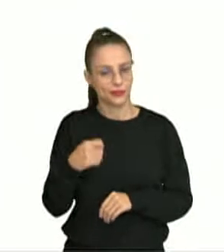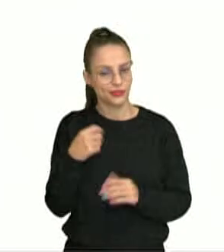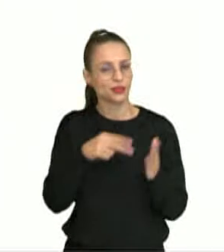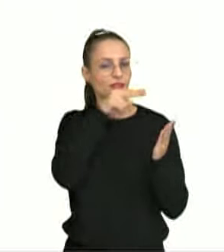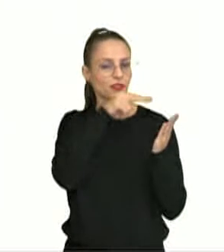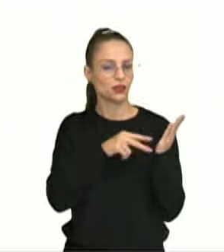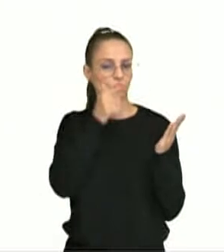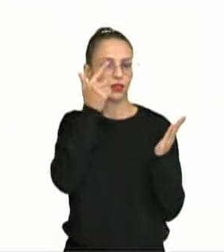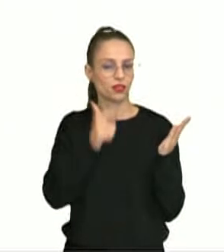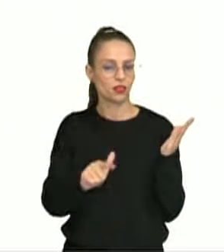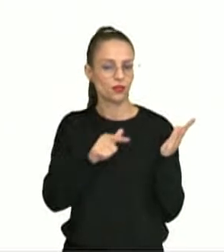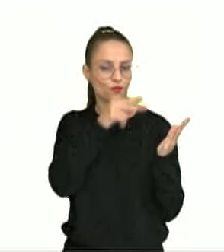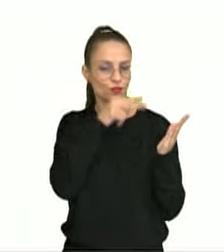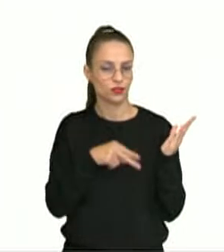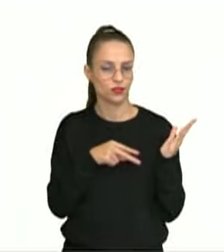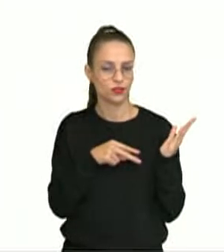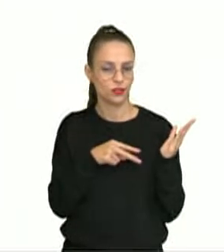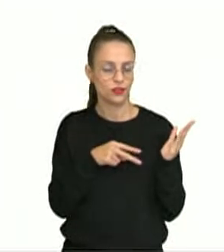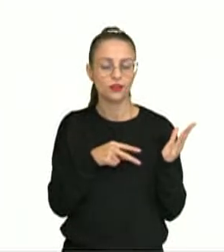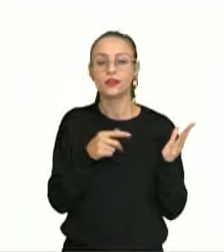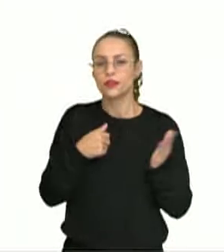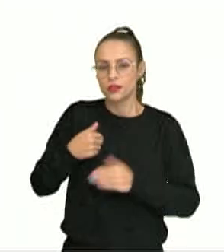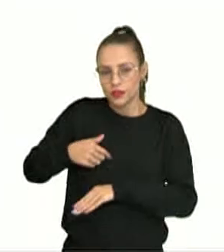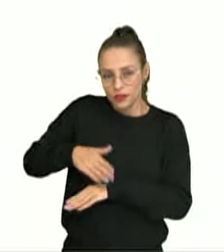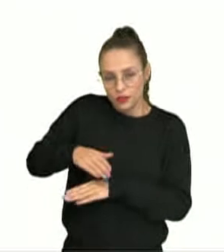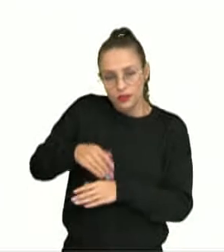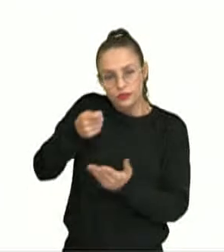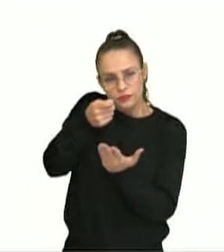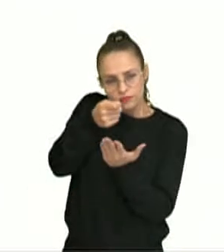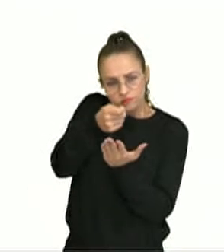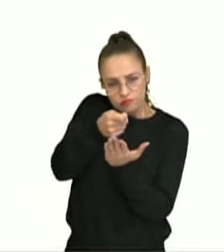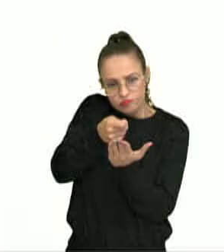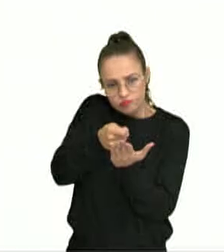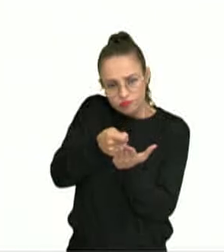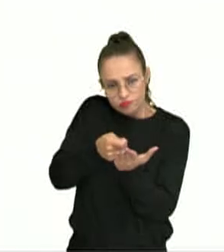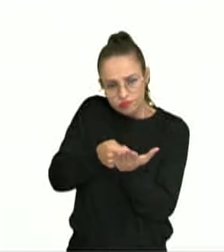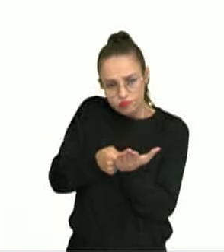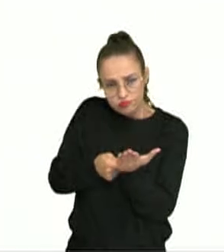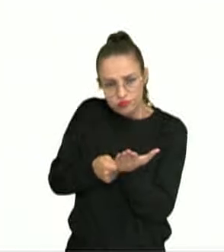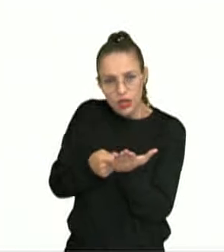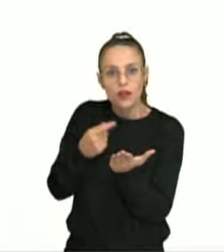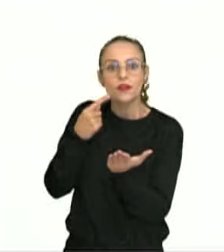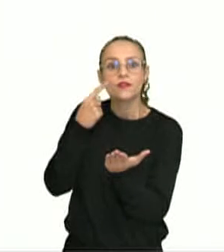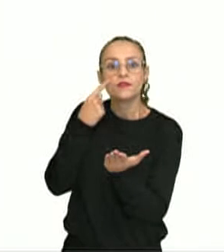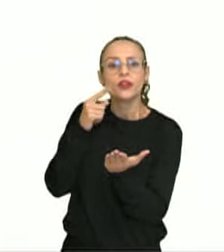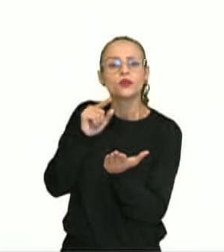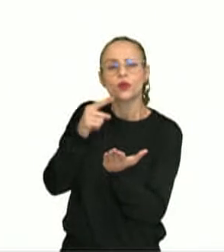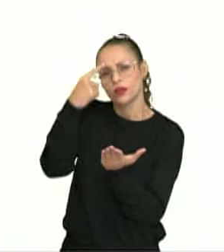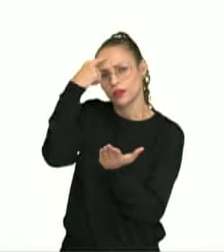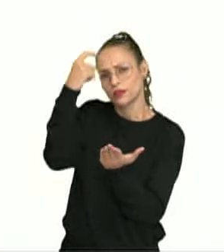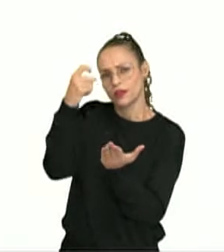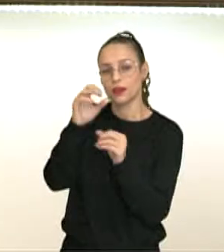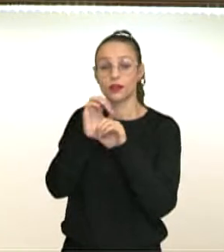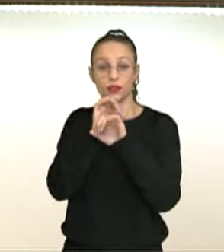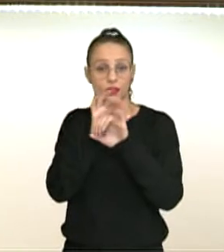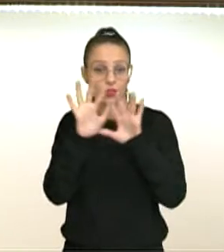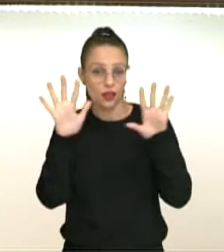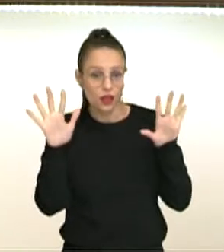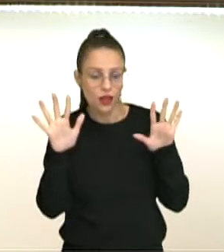texto. E à medida que eu for escrevendo, eu vou verificar se as ideias estão aqui,